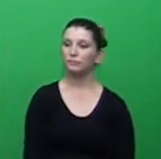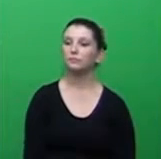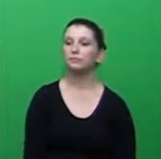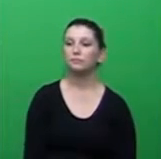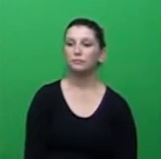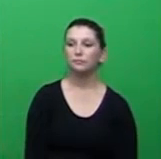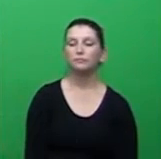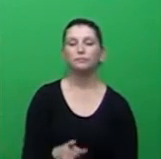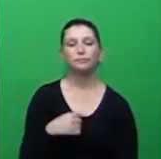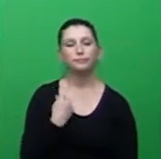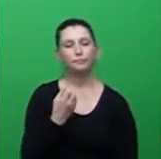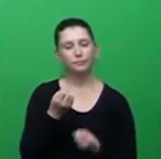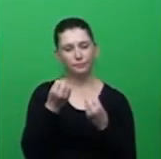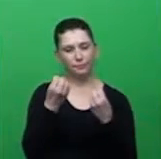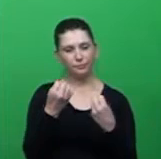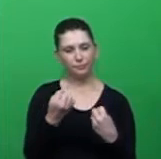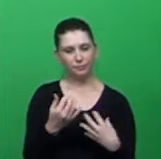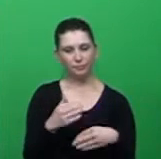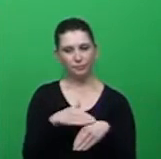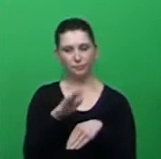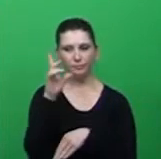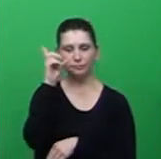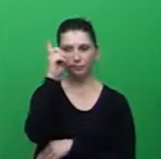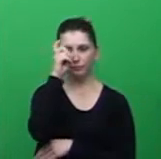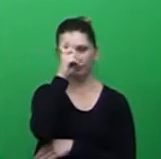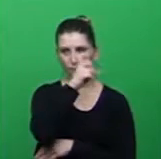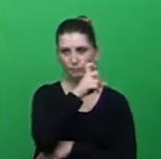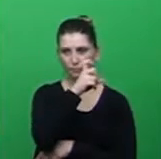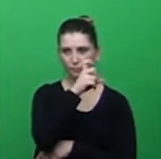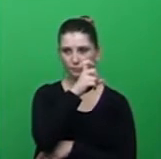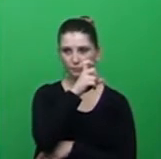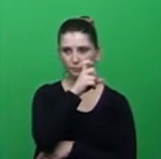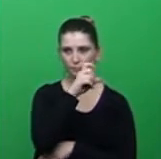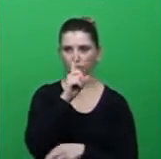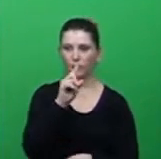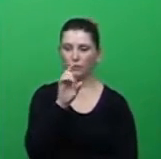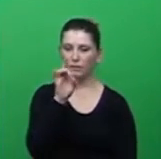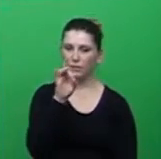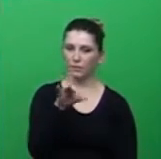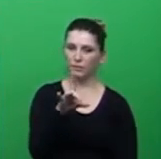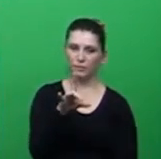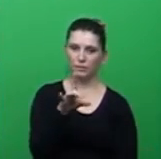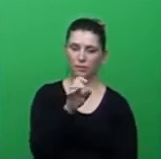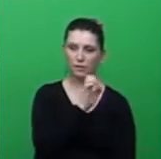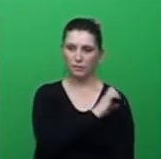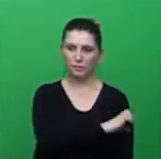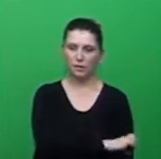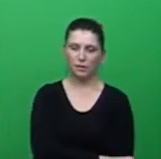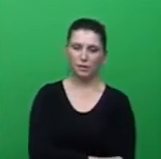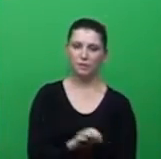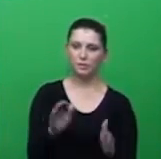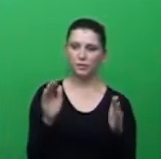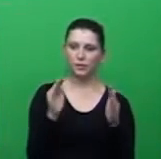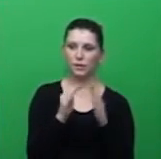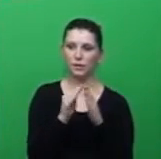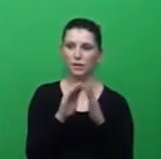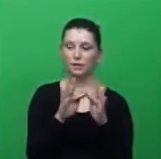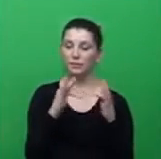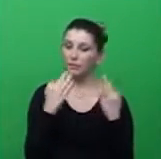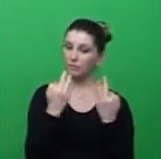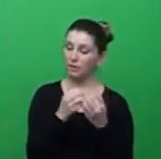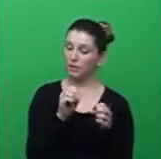da questão mais complexa, aí não é a educação de casa, só de casa. A família dá a